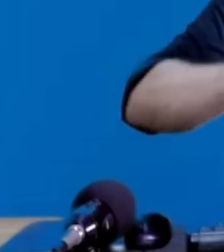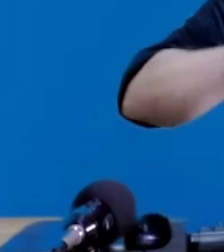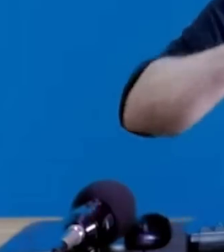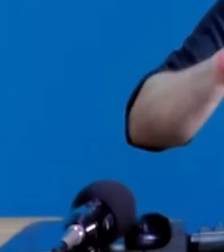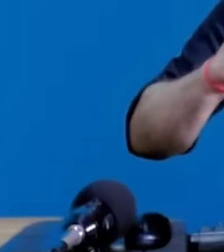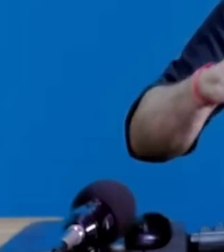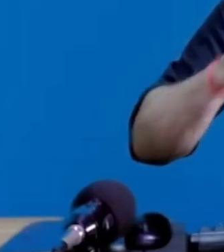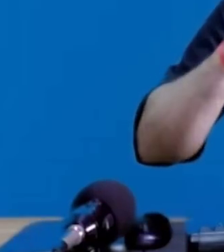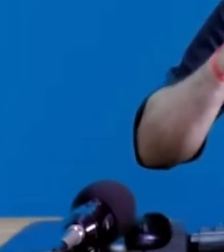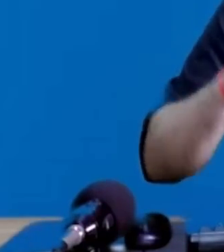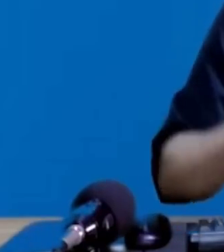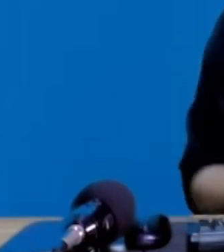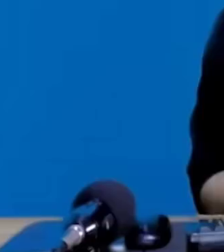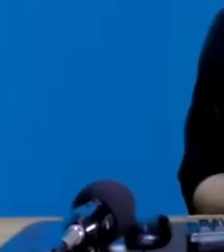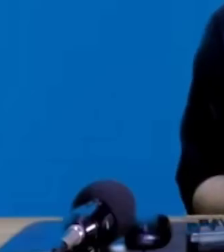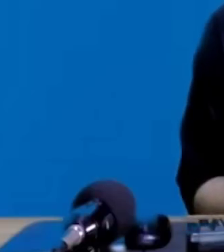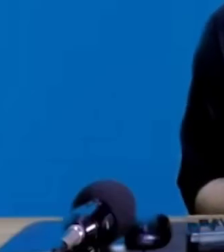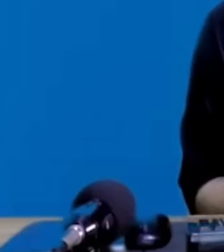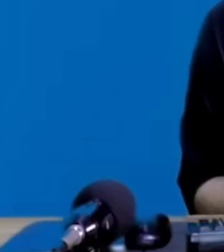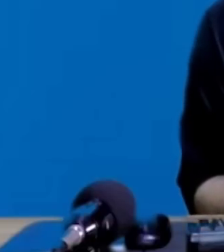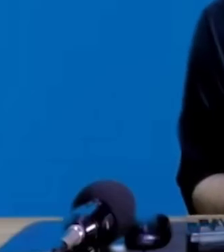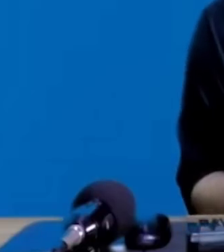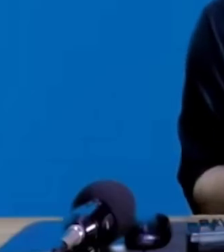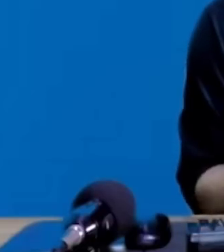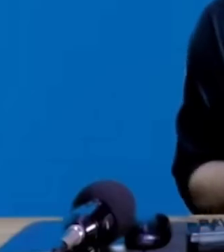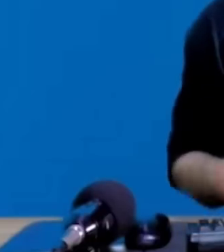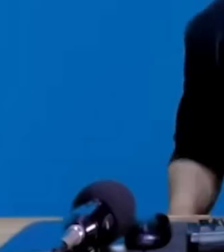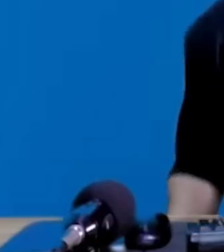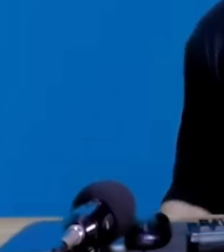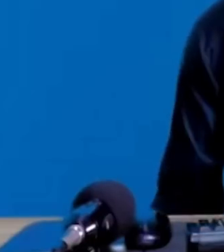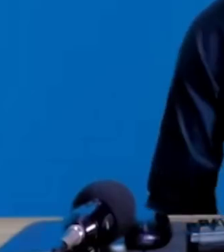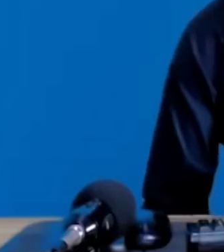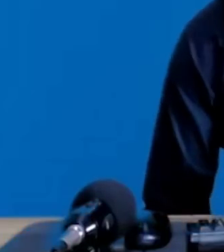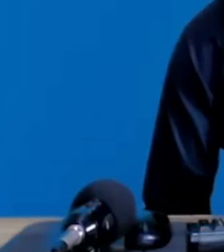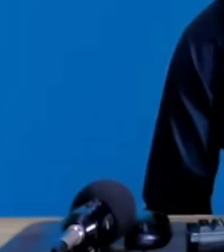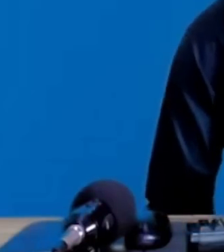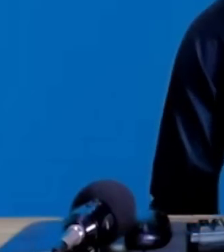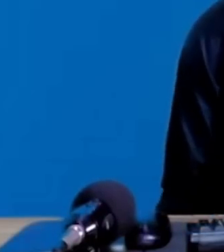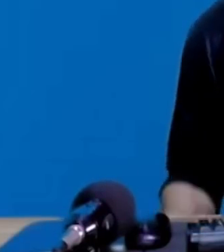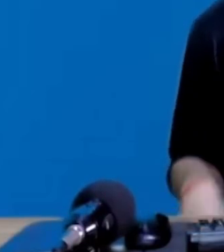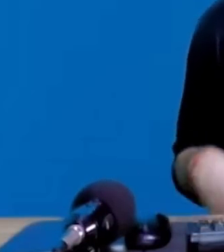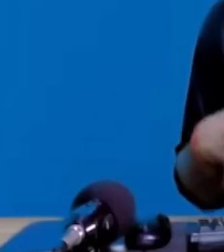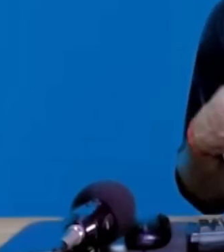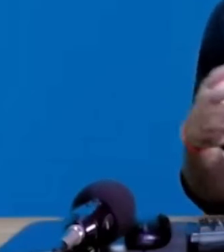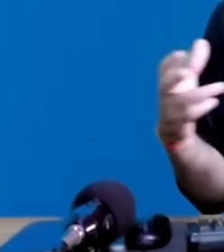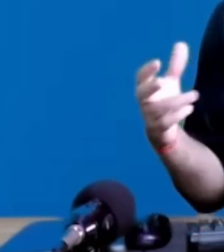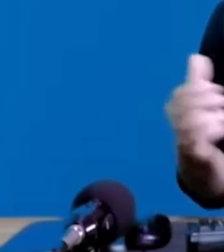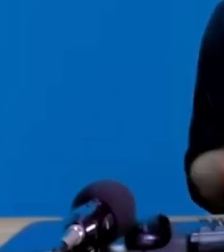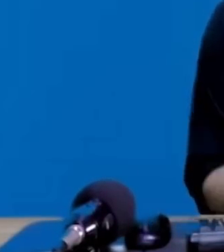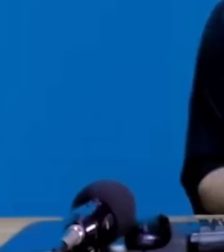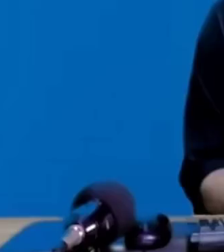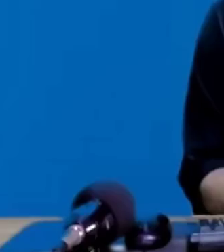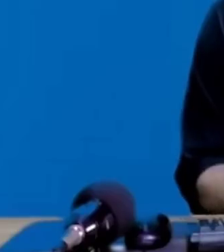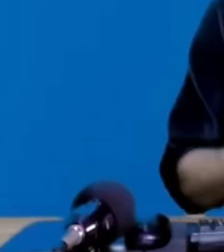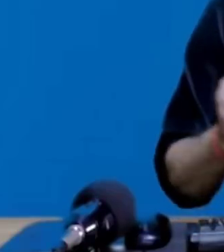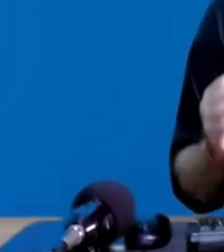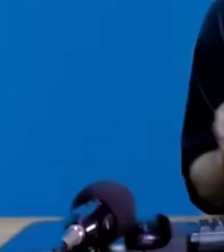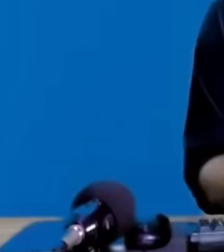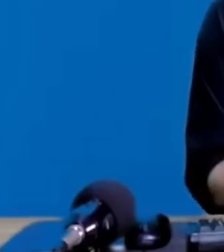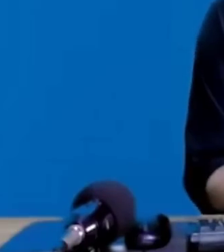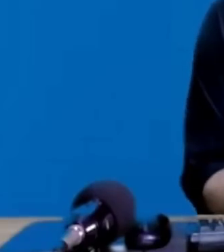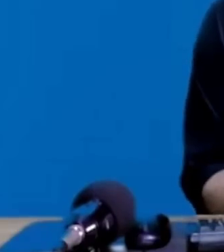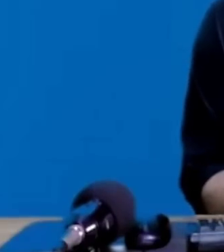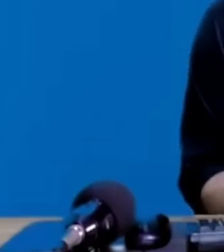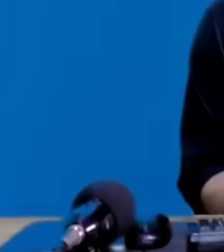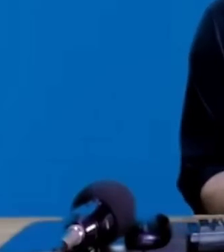Pessoal, trazendo uma bomba aqui. Hoje retomou a CPMI dos atos golpistas. E durante